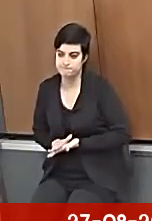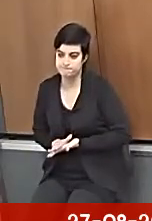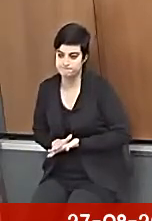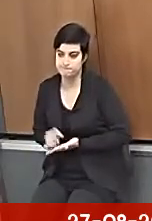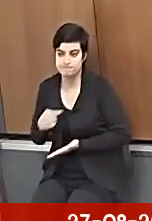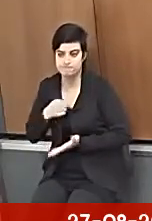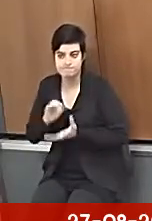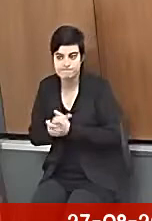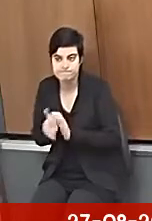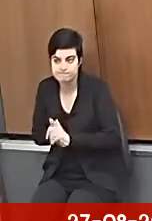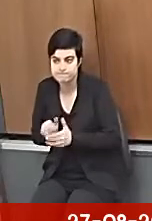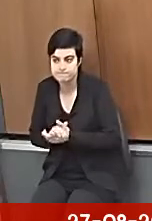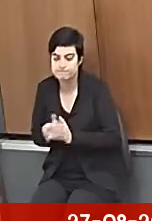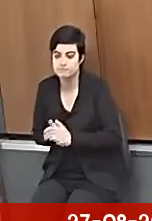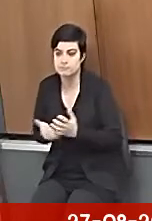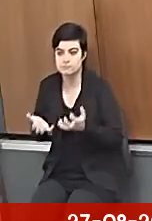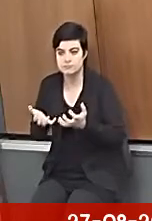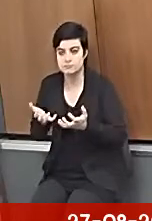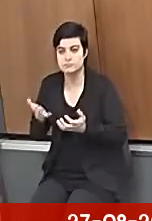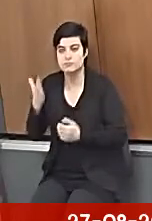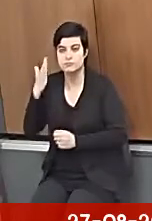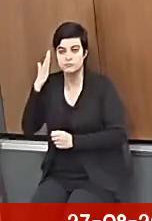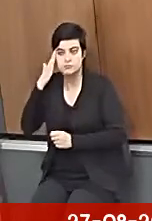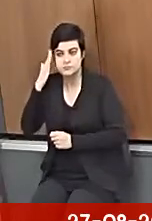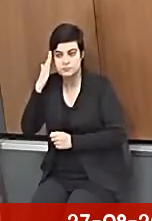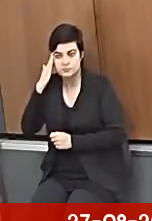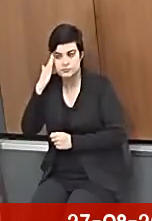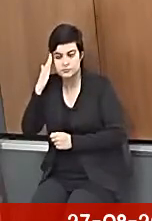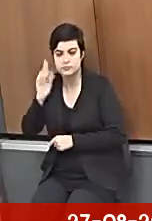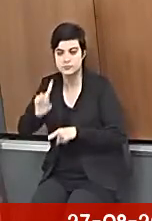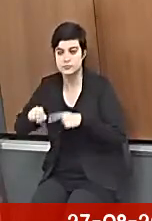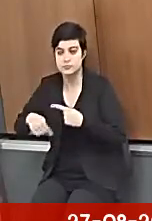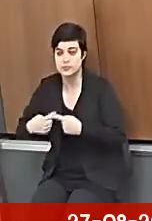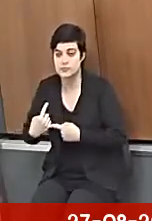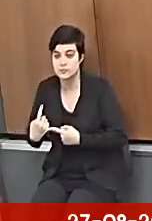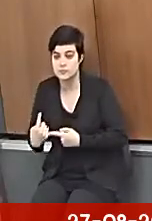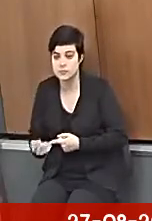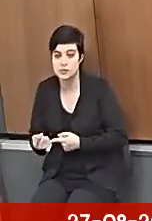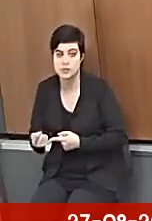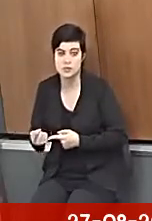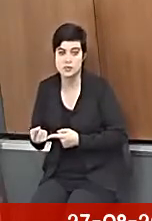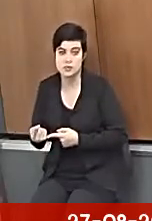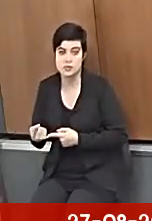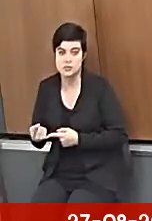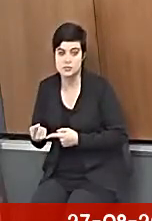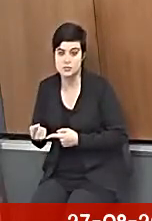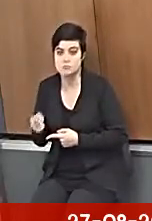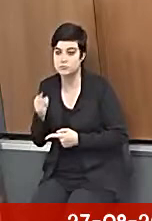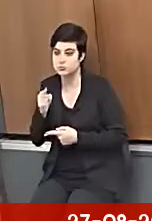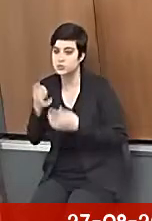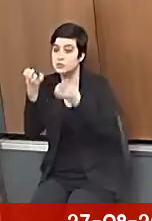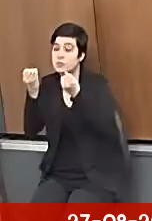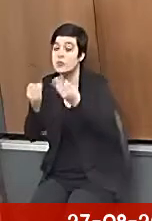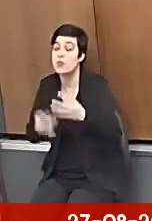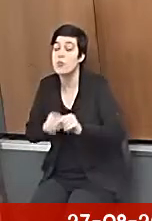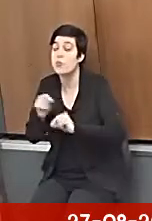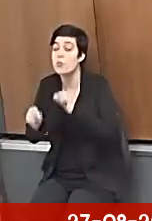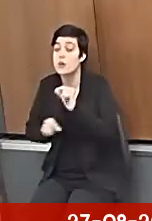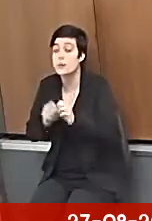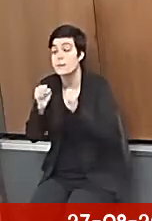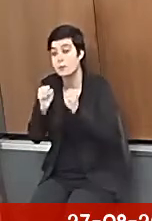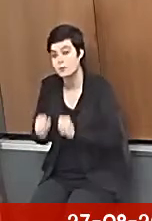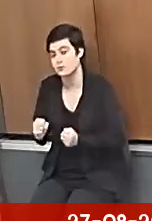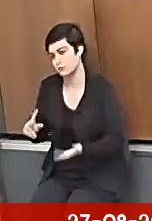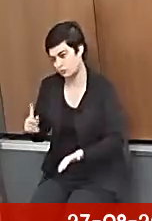estou muito ansioso para escutar né posteriormente a fala de vossa senhoria dá pra ver que o que pode ser